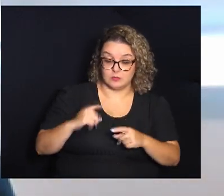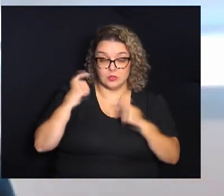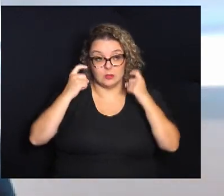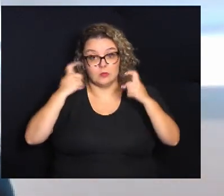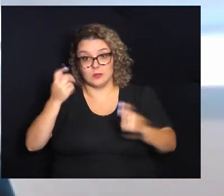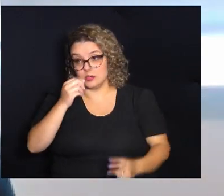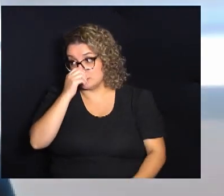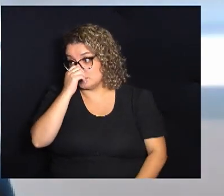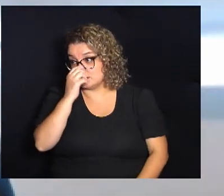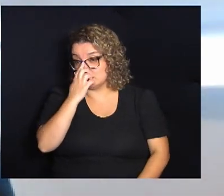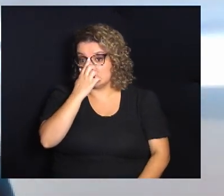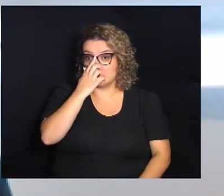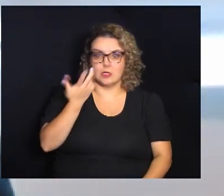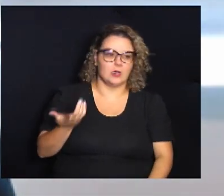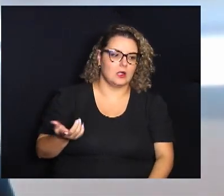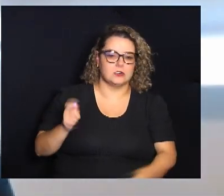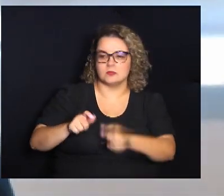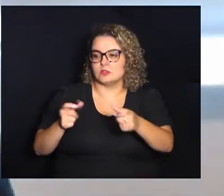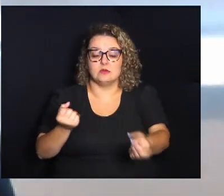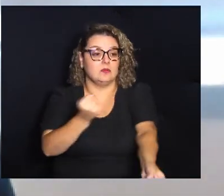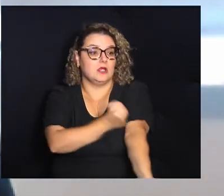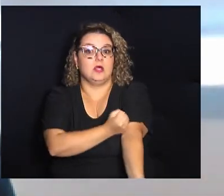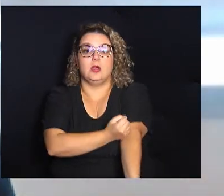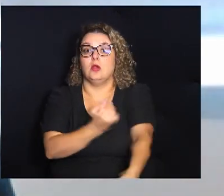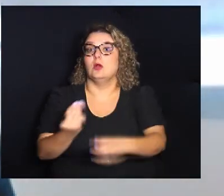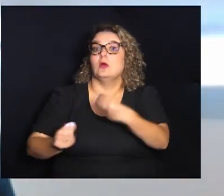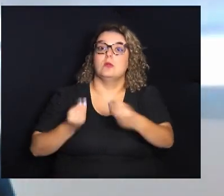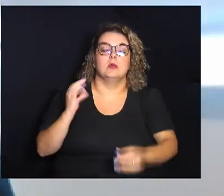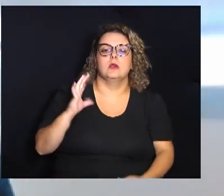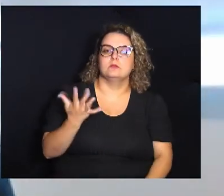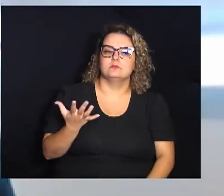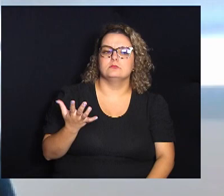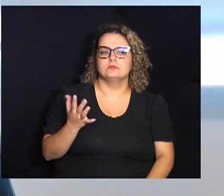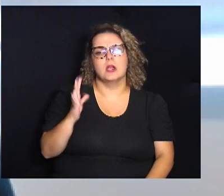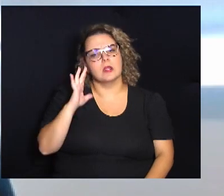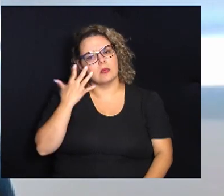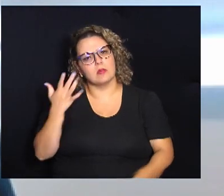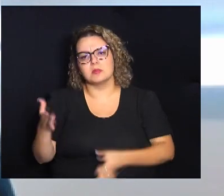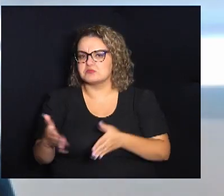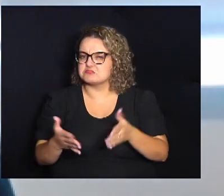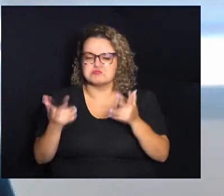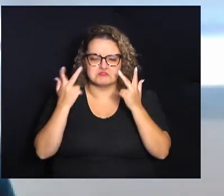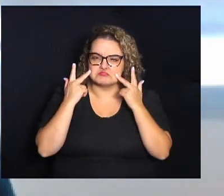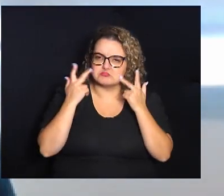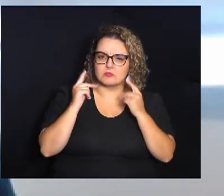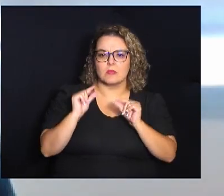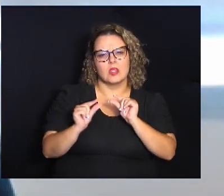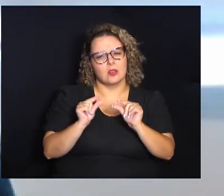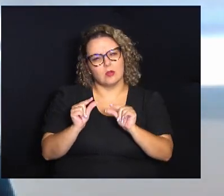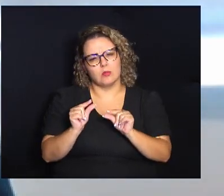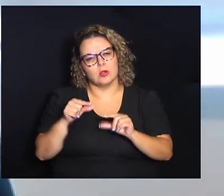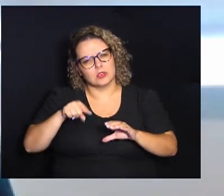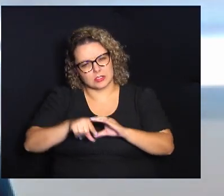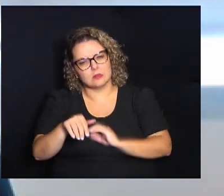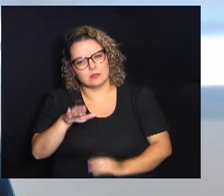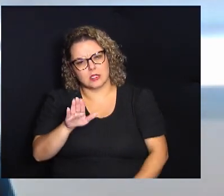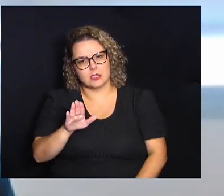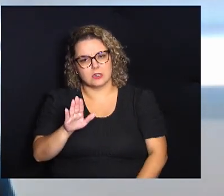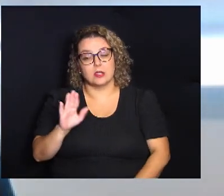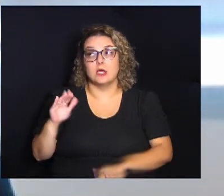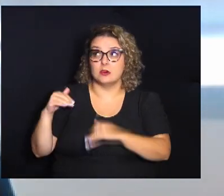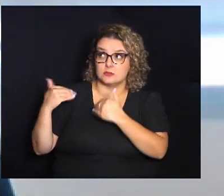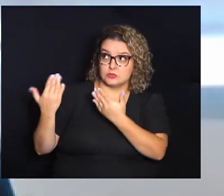mundo vai ficar viciado, ai meu Deus, como é que vai acontecer? Mas eu acho que é um caminho natural, eles já estão um pouquinho mais avançados. Lá fora eles já veem